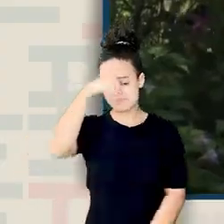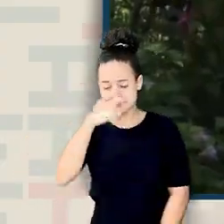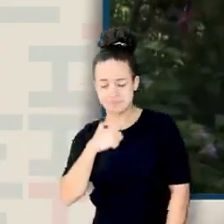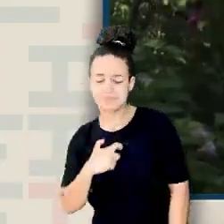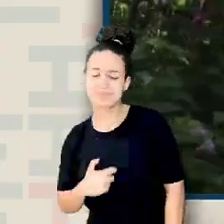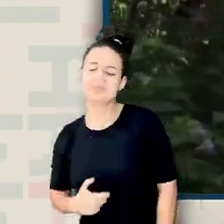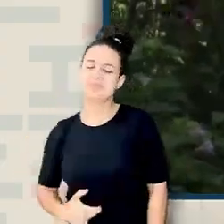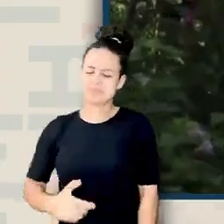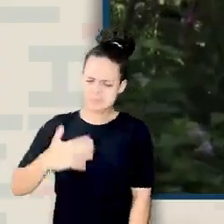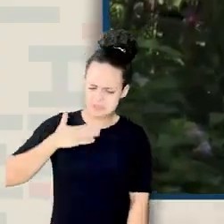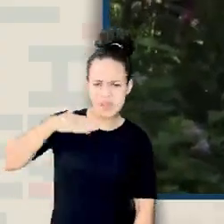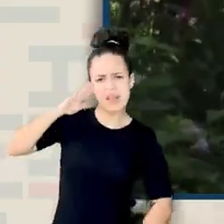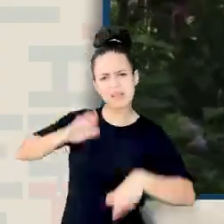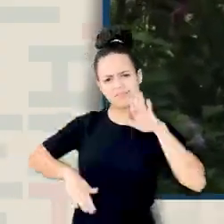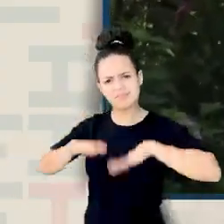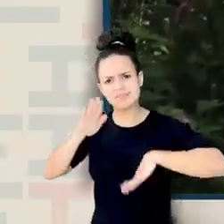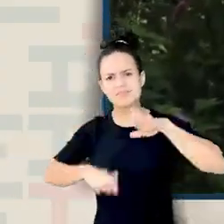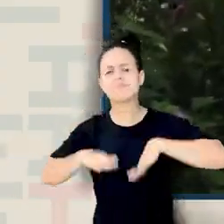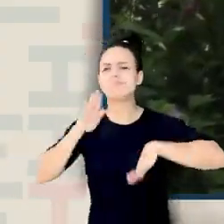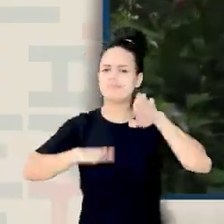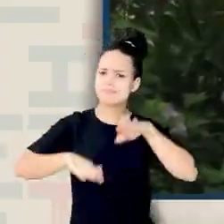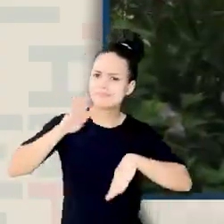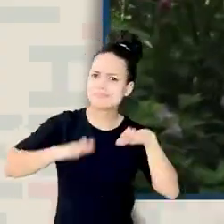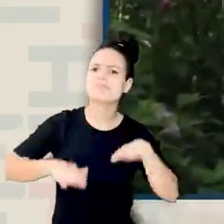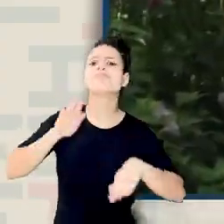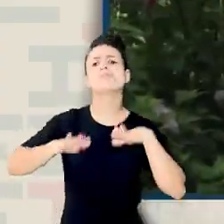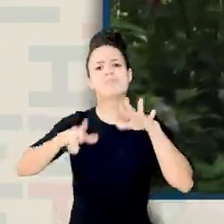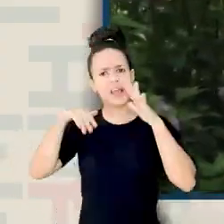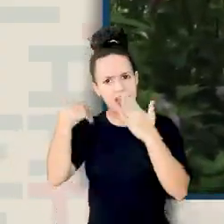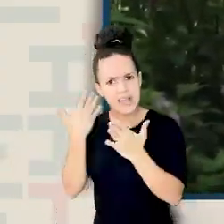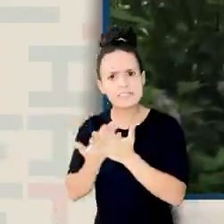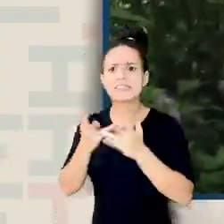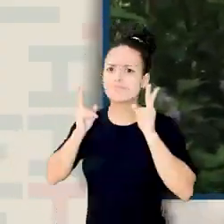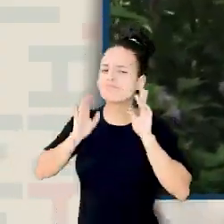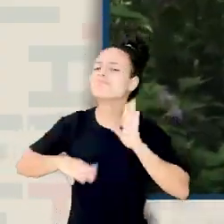totô, meu tambor ainda toca